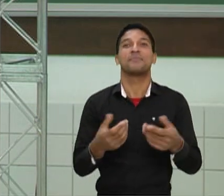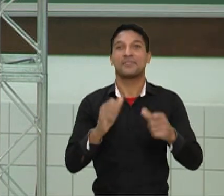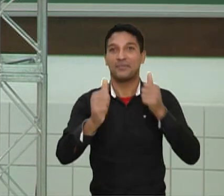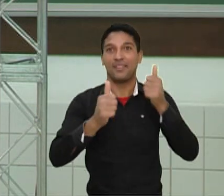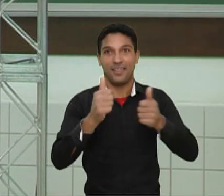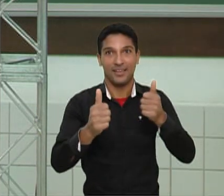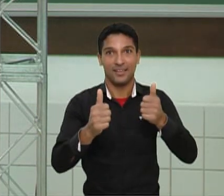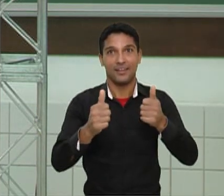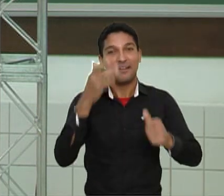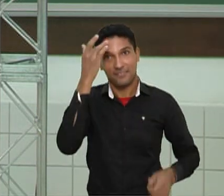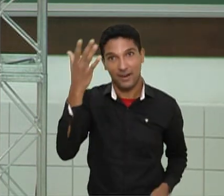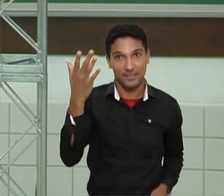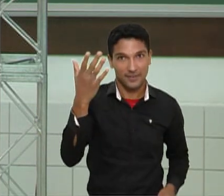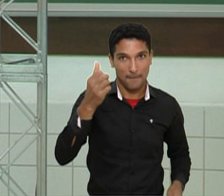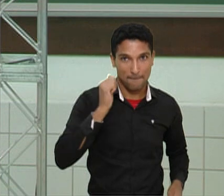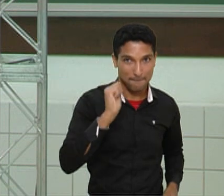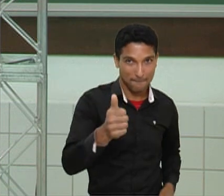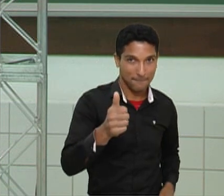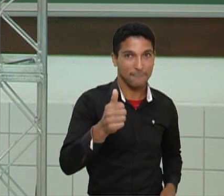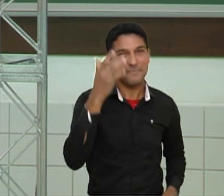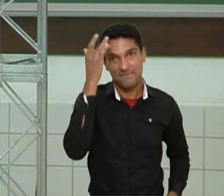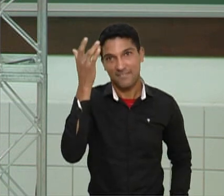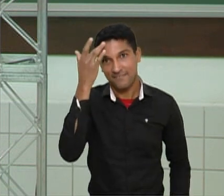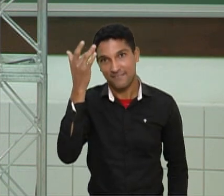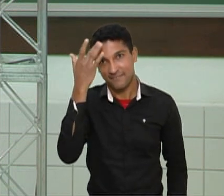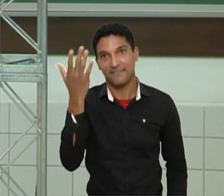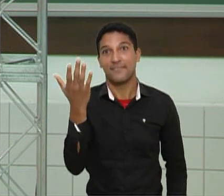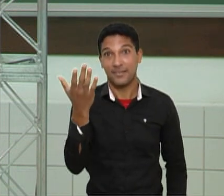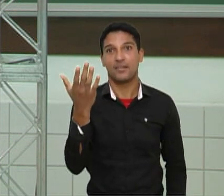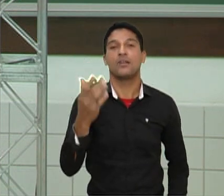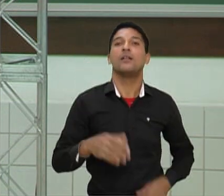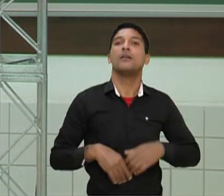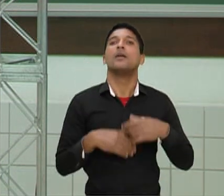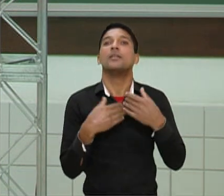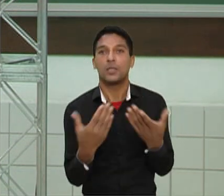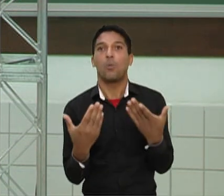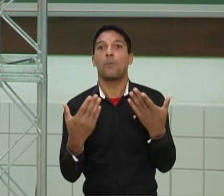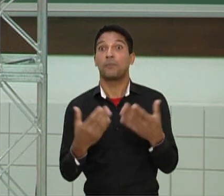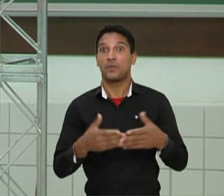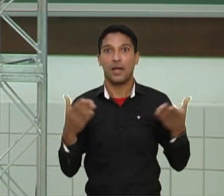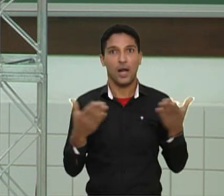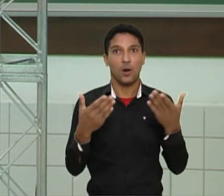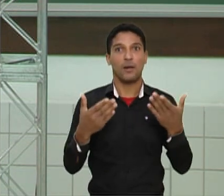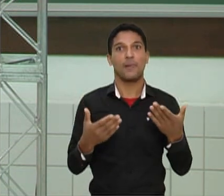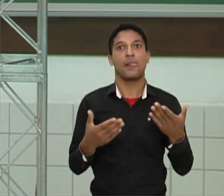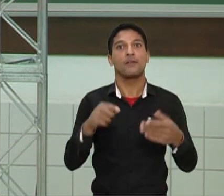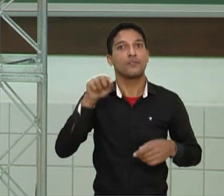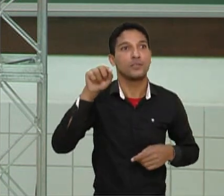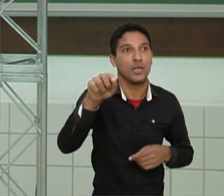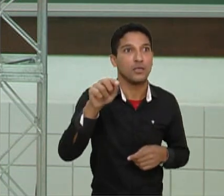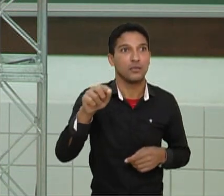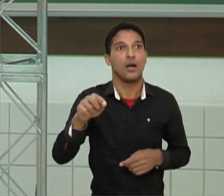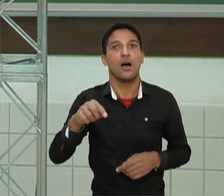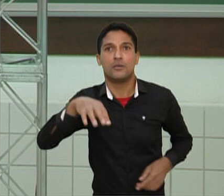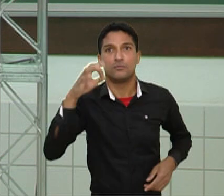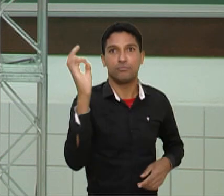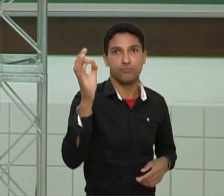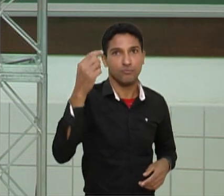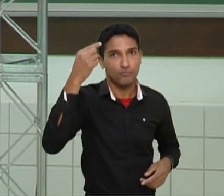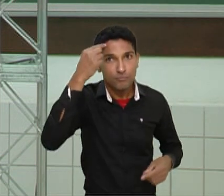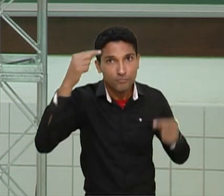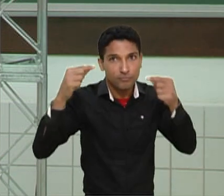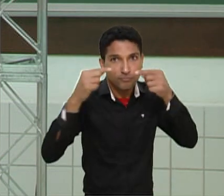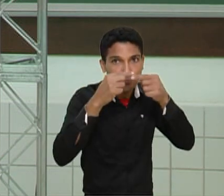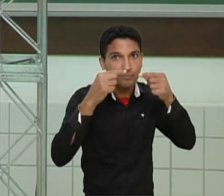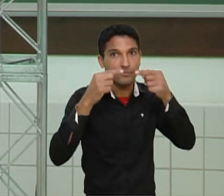Fácil, né? Muito fácil, muito fácil, muito fácil. Então me digam agora, galera, faça a associação correta. Se eu pegar